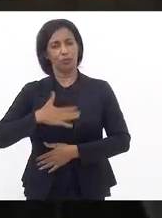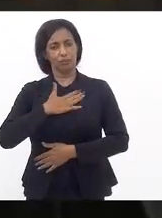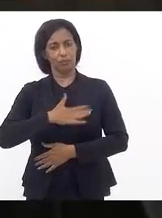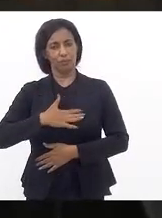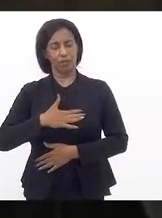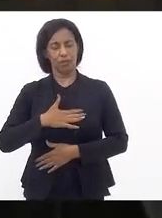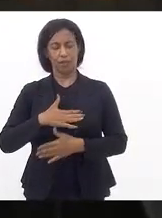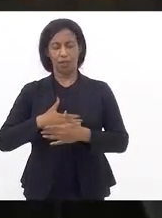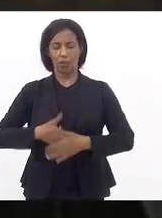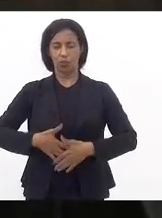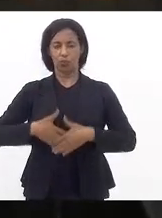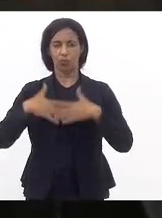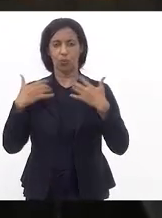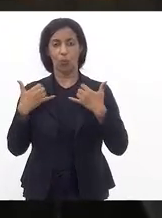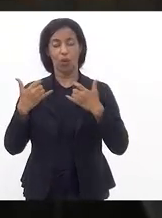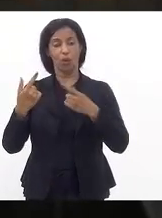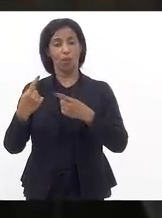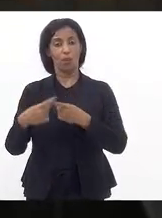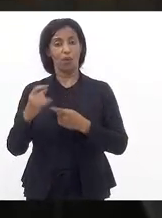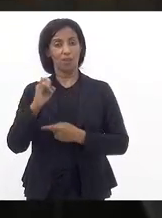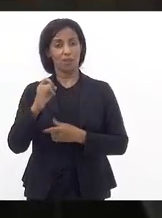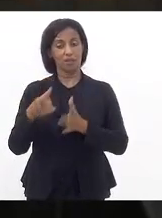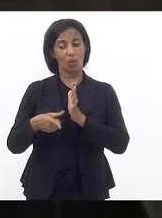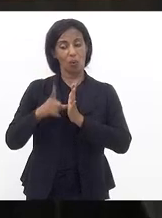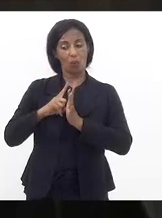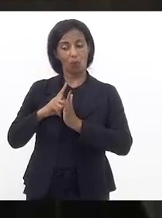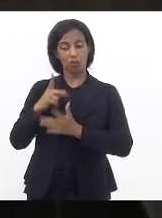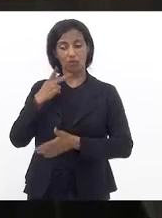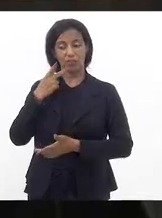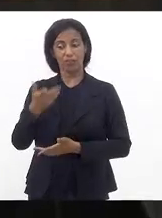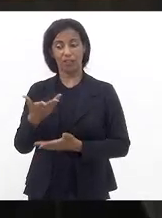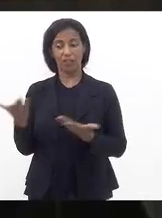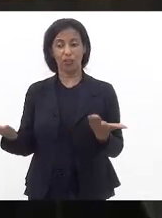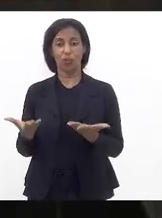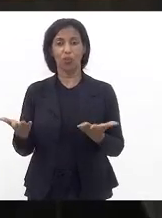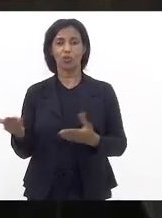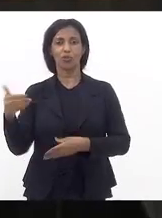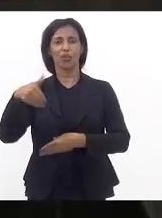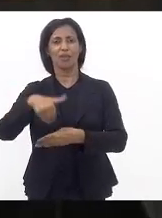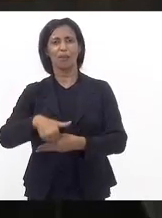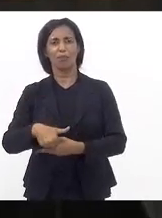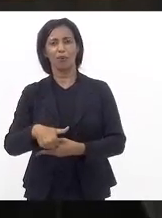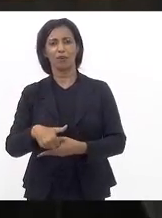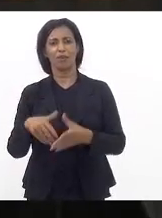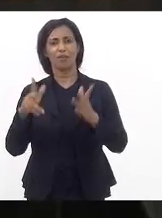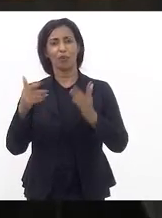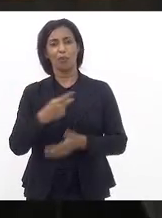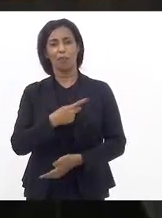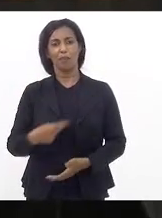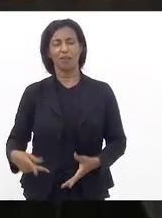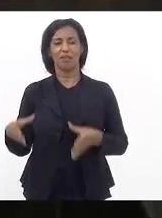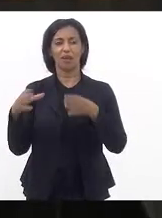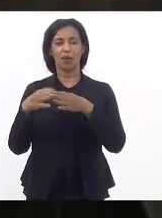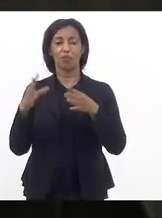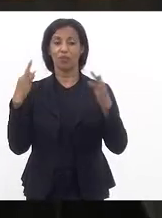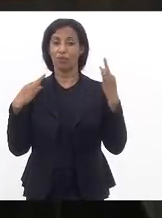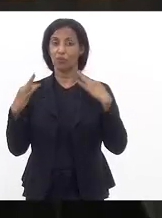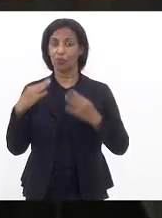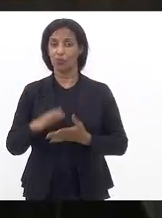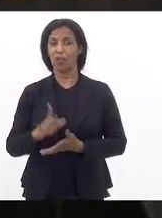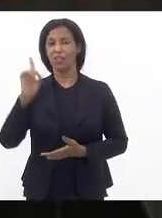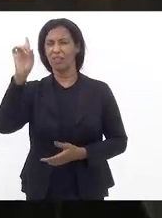prazer e com toda honra porque talvez se eu tivesse falado ontem eu não poderia estar voltando hoje como presidente da Comissão de turismo